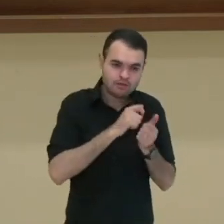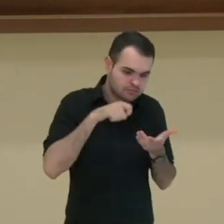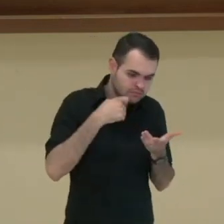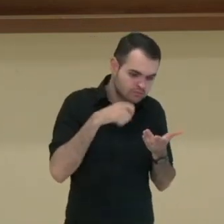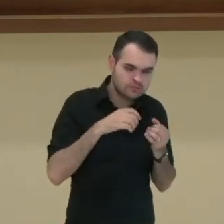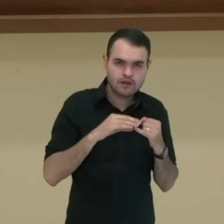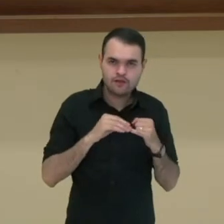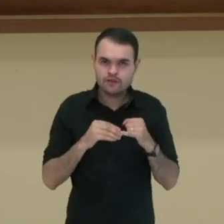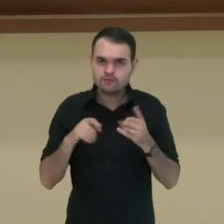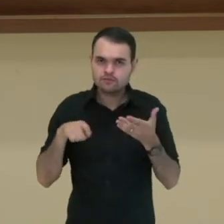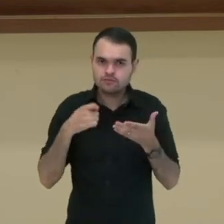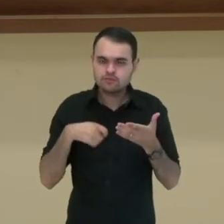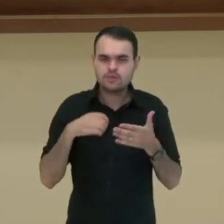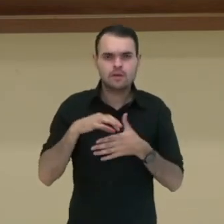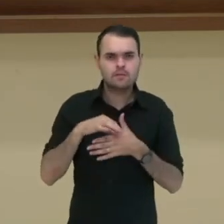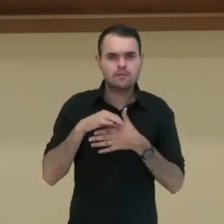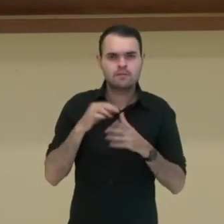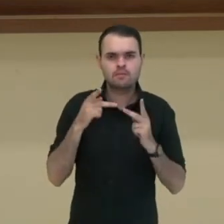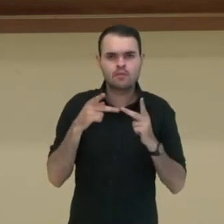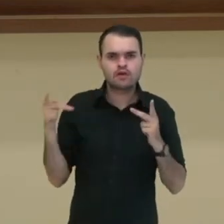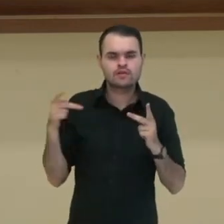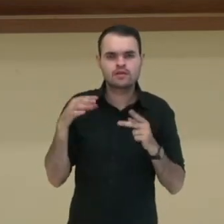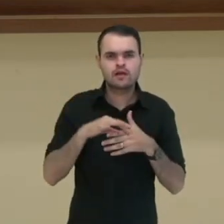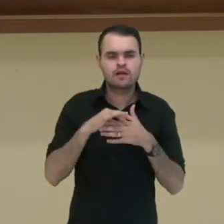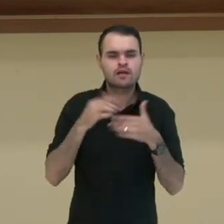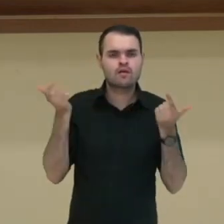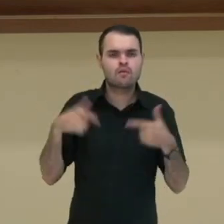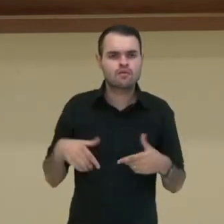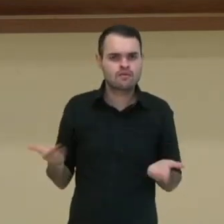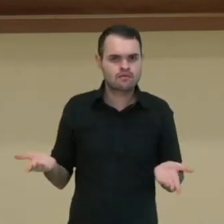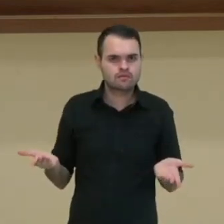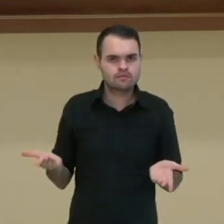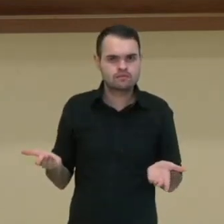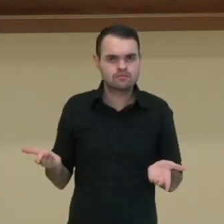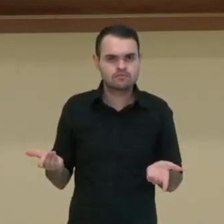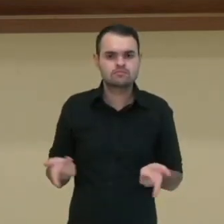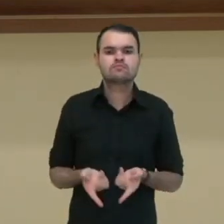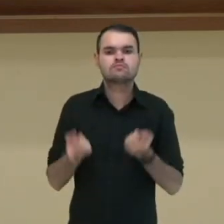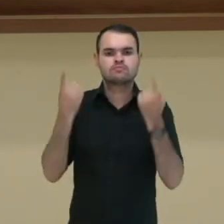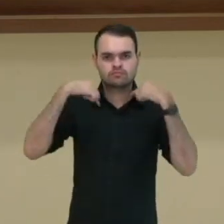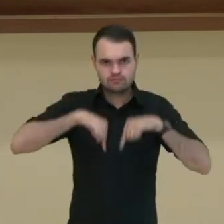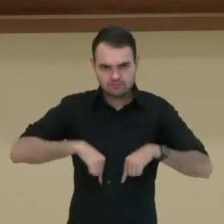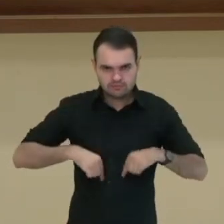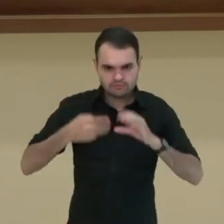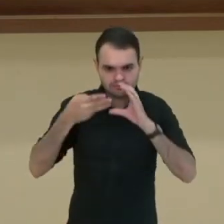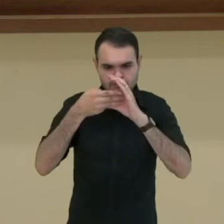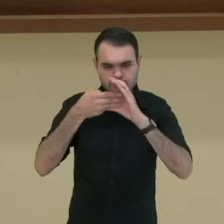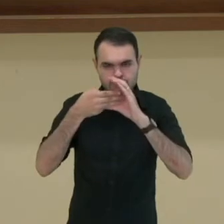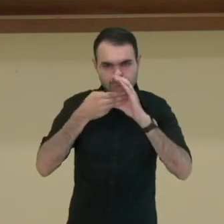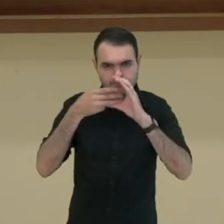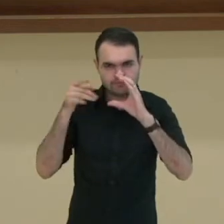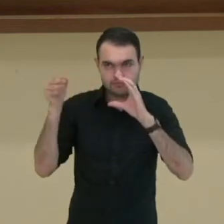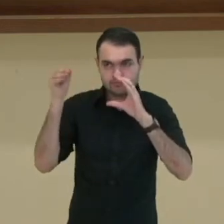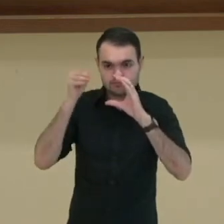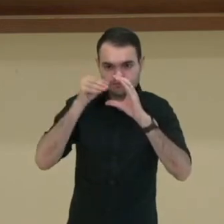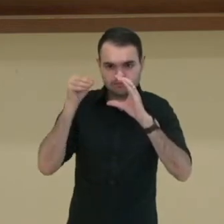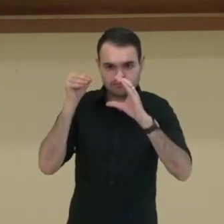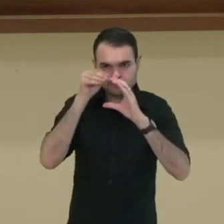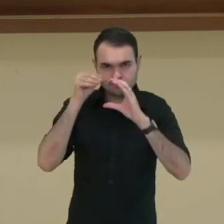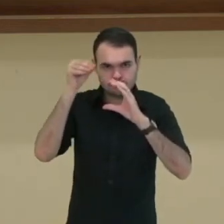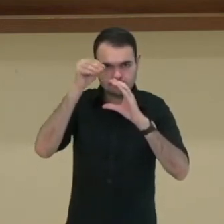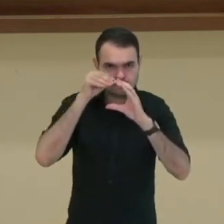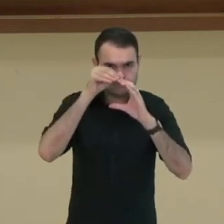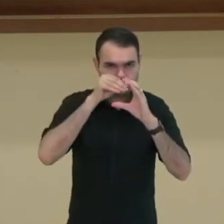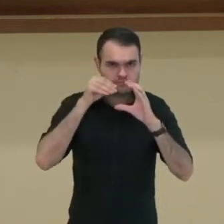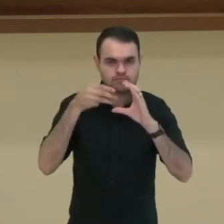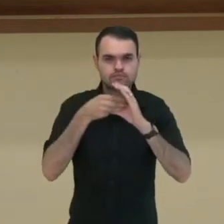a proteína da carne, para onde você acha que vai? Isso mesmo, vai para o interior da célula. Esses nutrientes é que mantêm